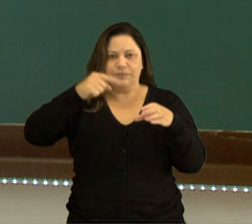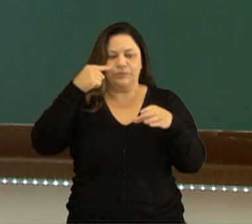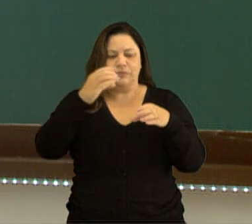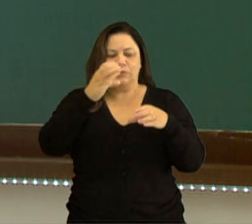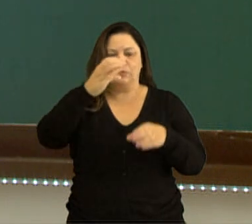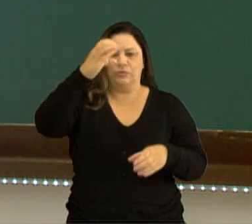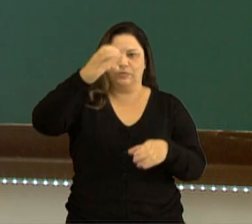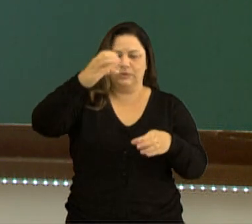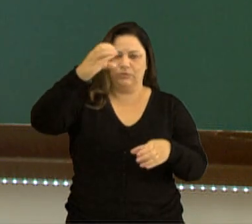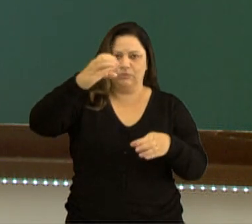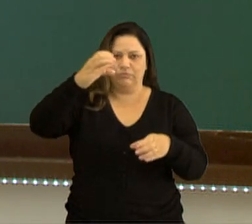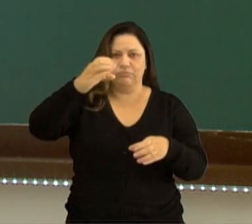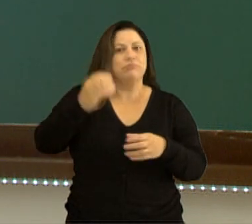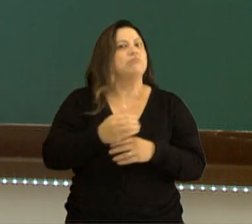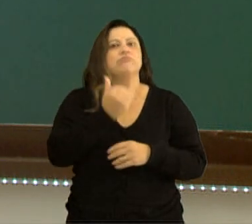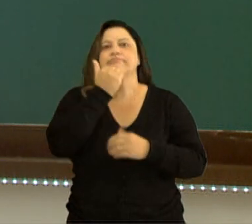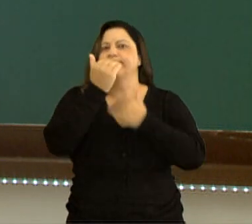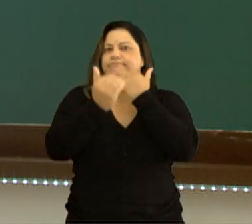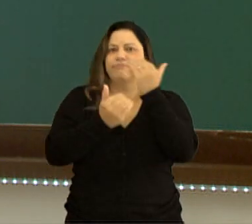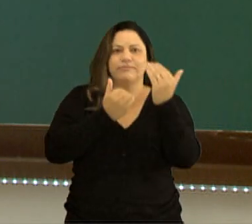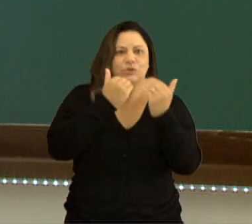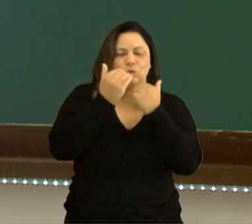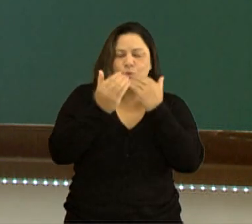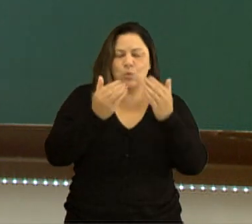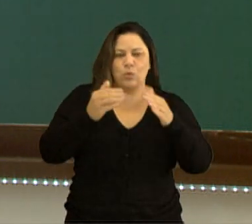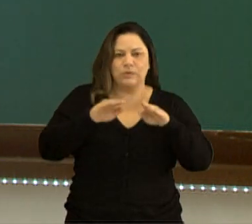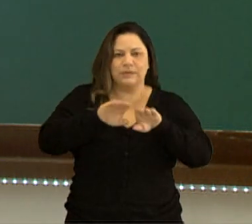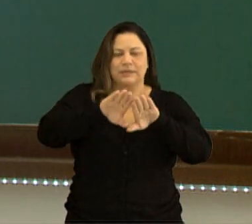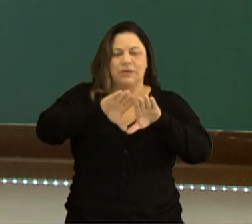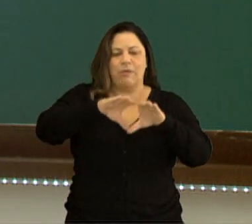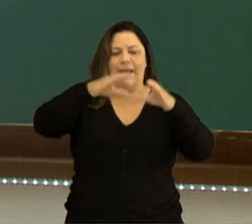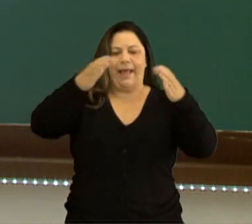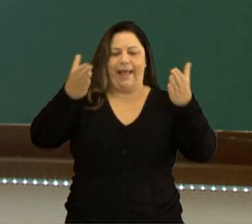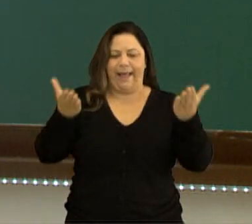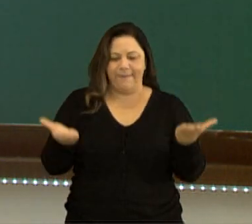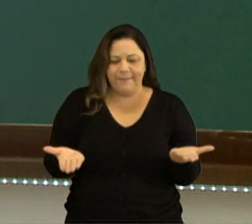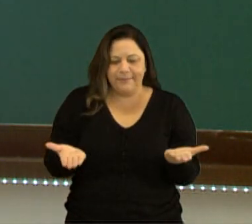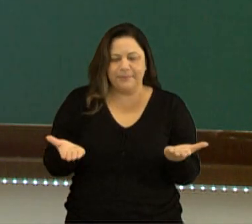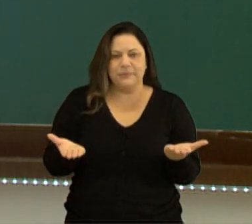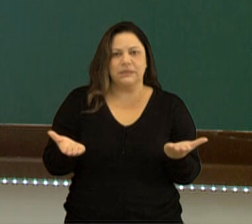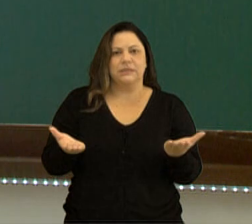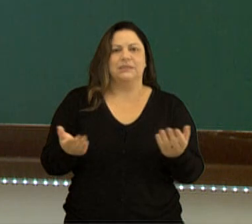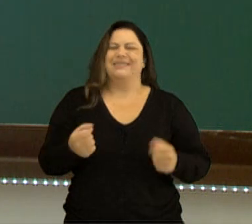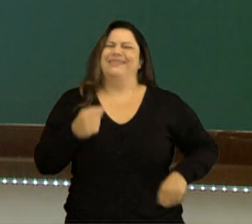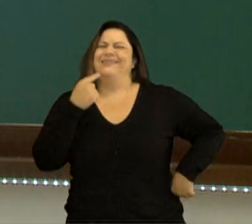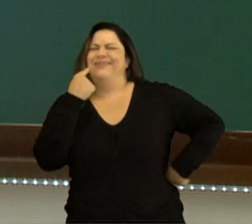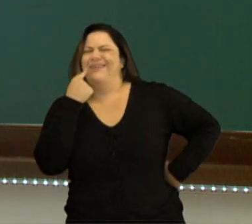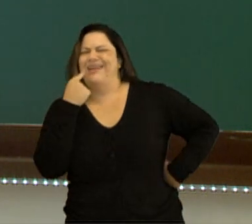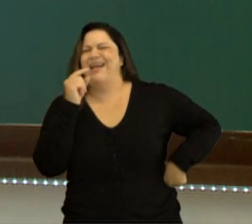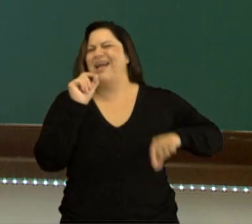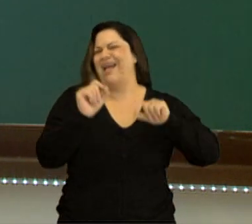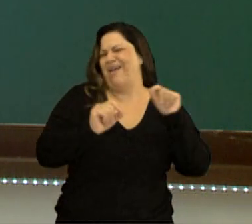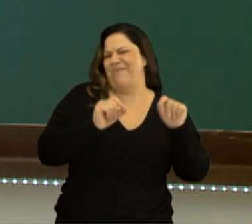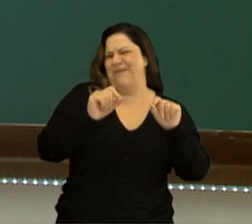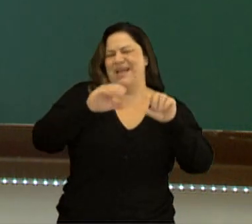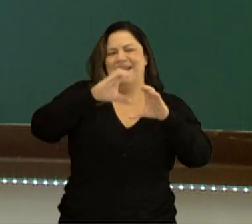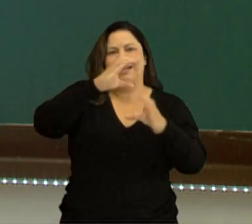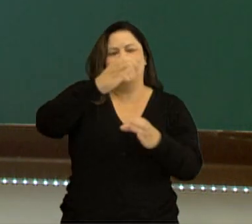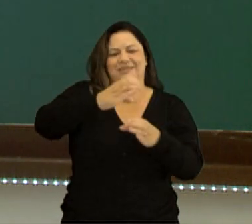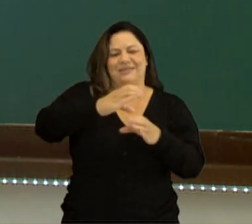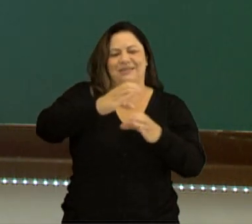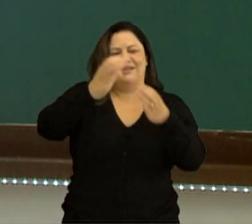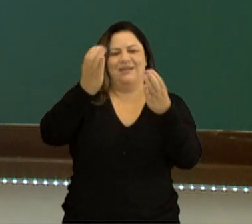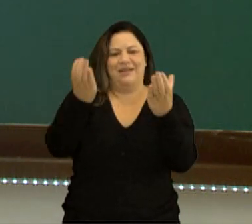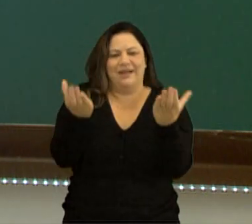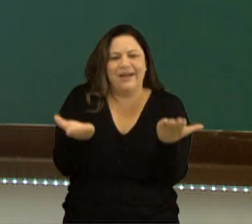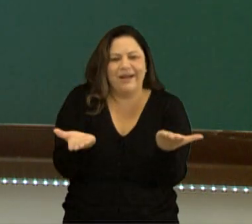eu não consigo colocar ele num plano, né? Então, alguém pode ser engraçadinho e dizer assim, mas e se eu planificar? Se eu